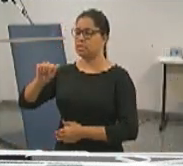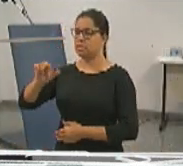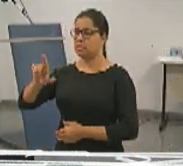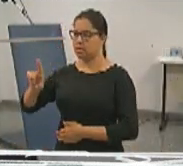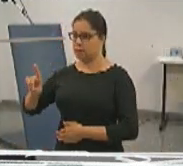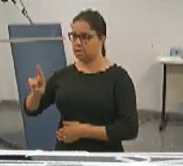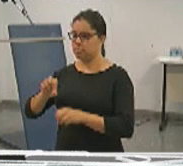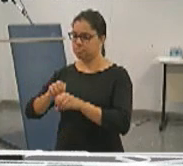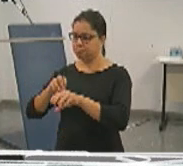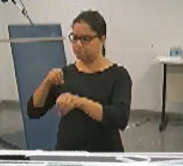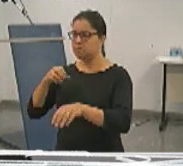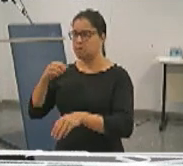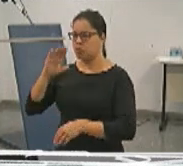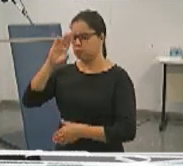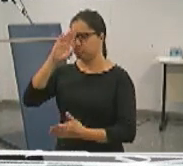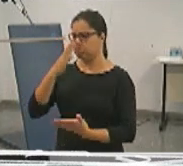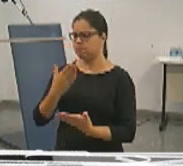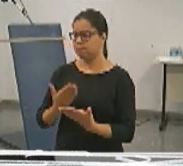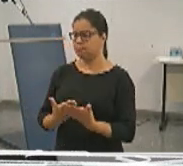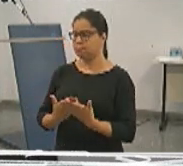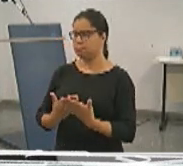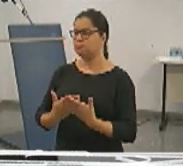conversamos, né? E quero reiterar aqui.